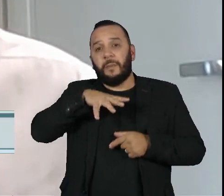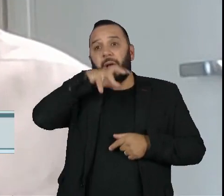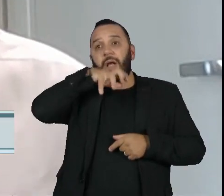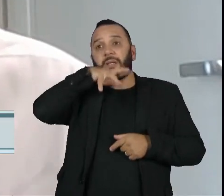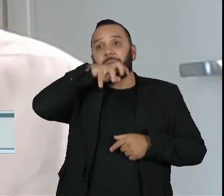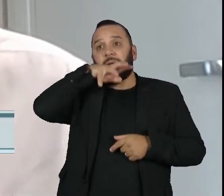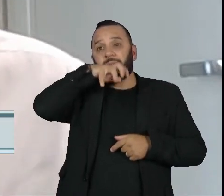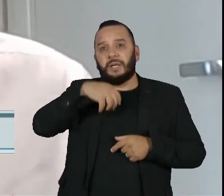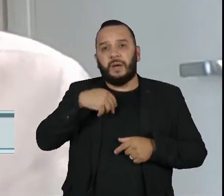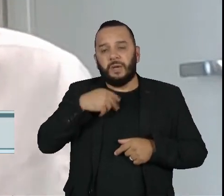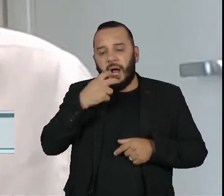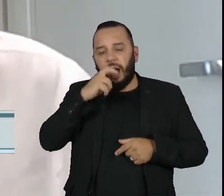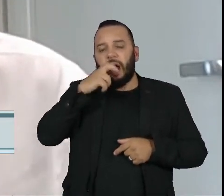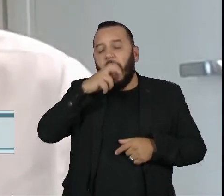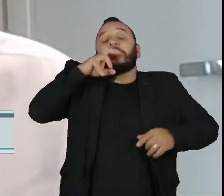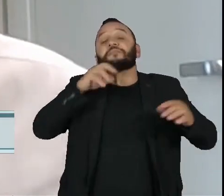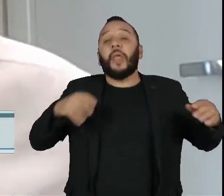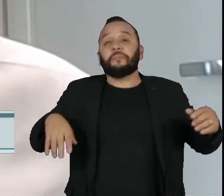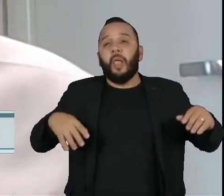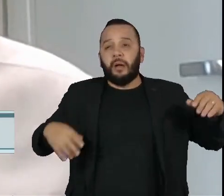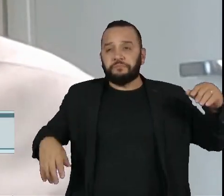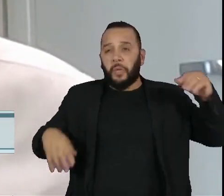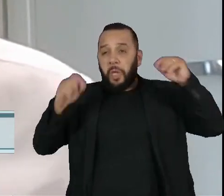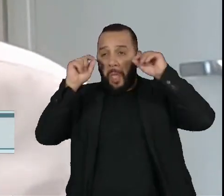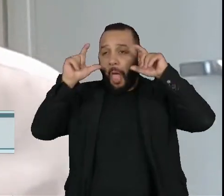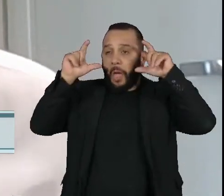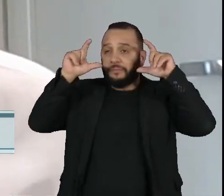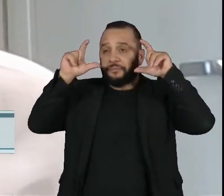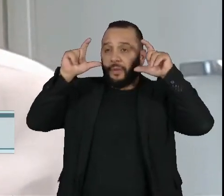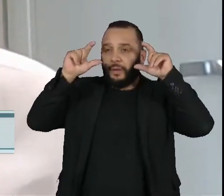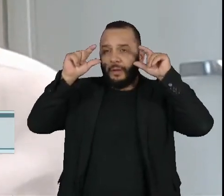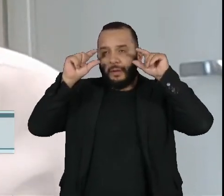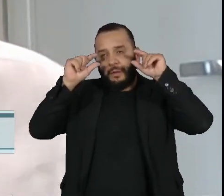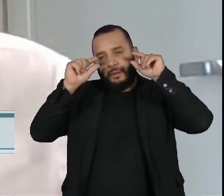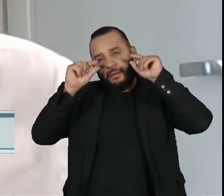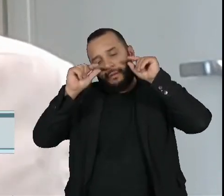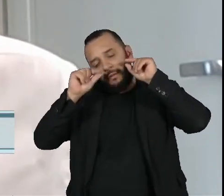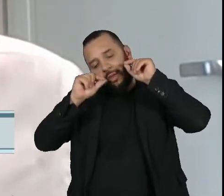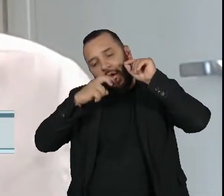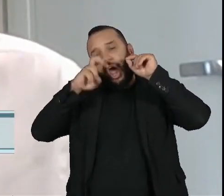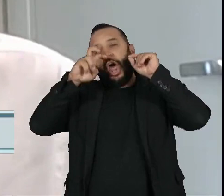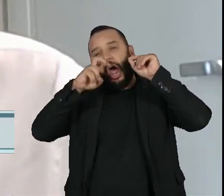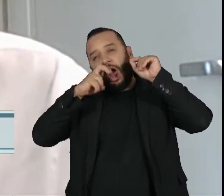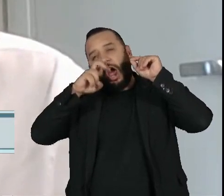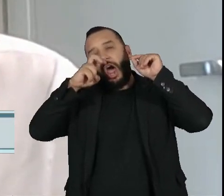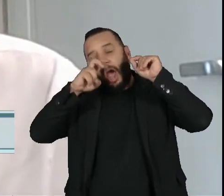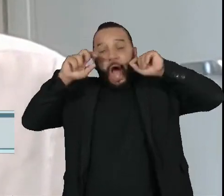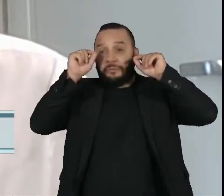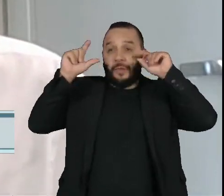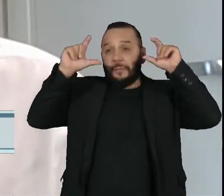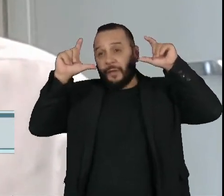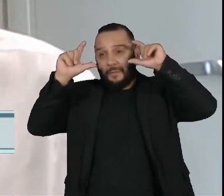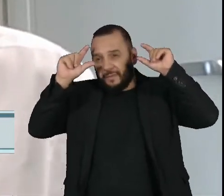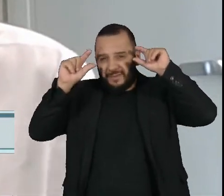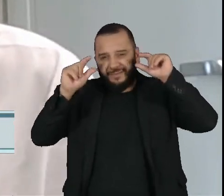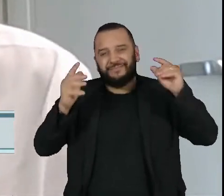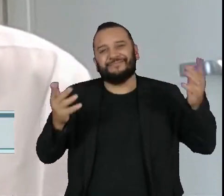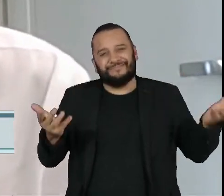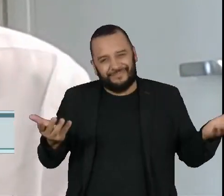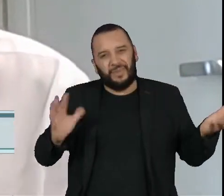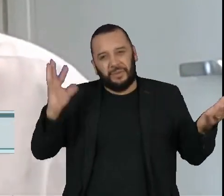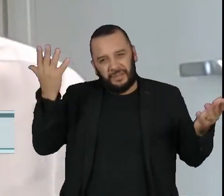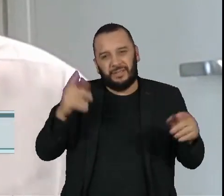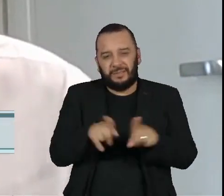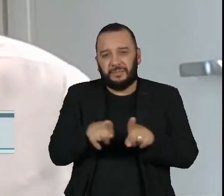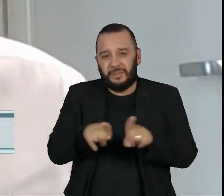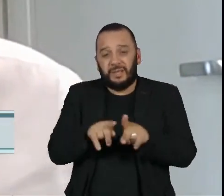se fragmente ao longo da noite inteira e a pessoa é incapaz de descansar nessa condição. Esses são os dois mais importantes e, além disso, existe a privação de